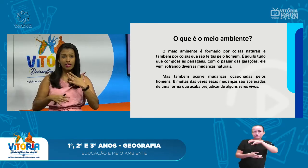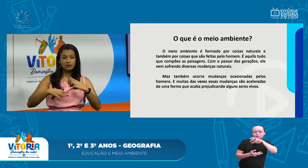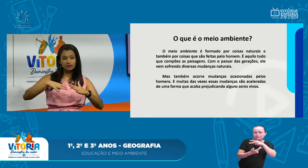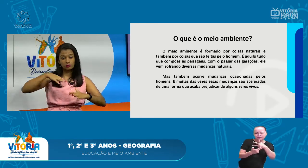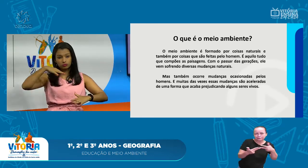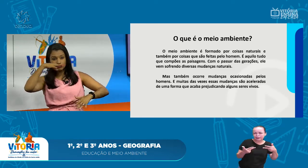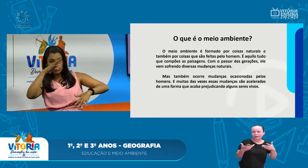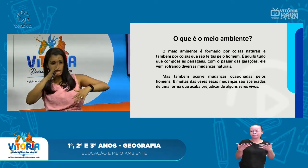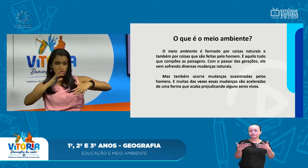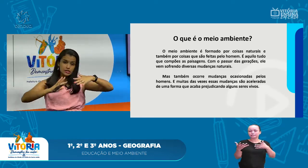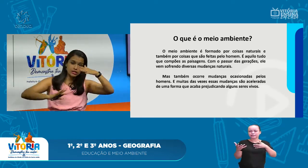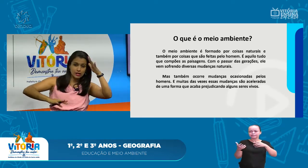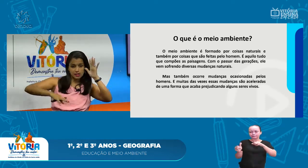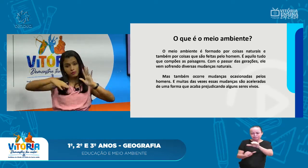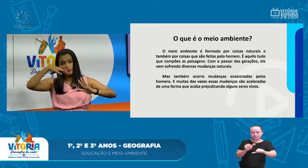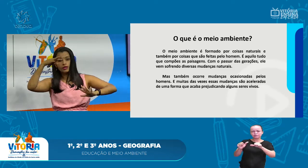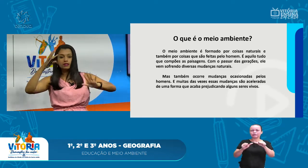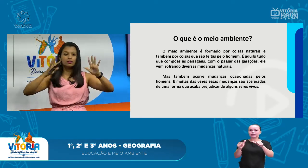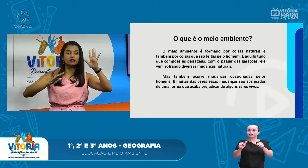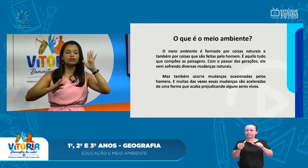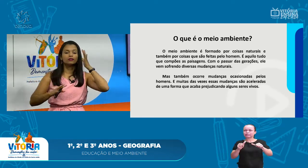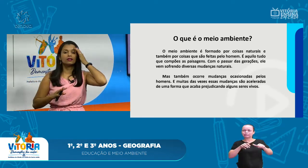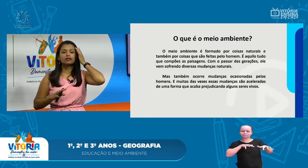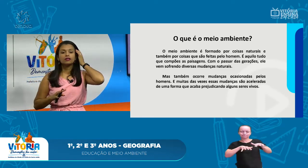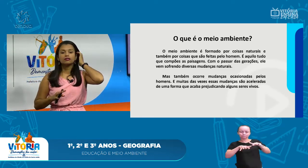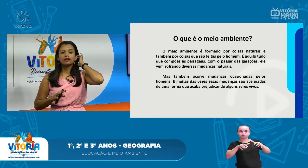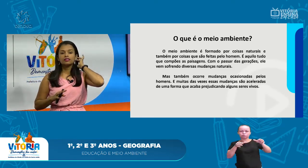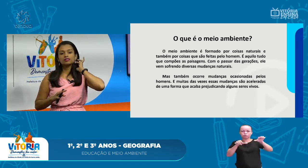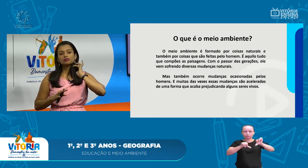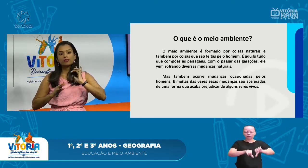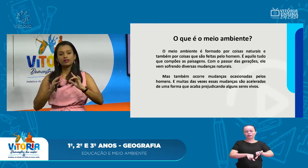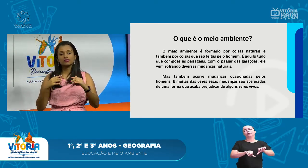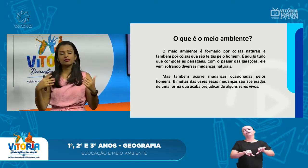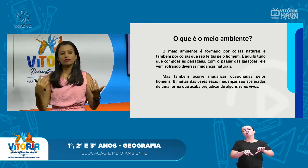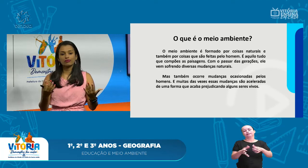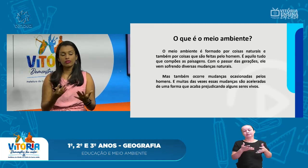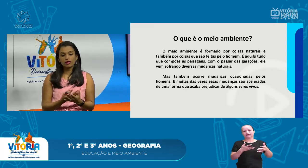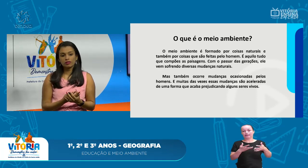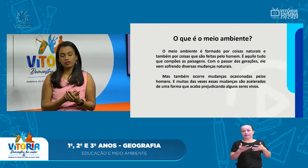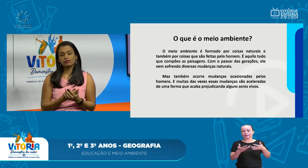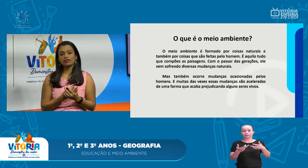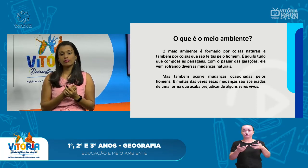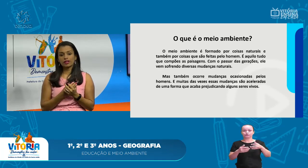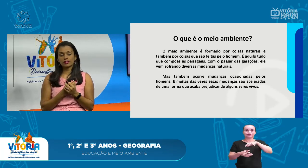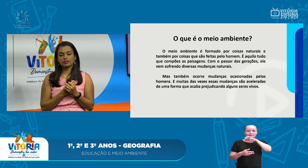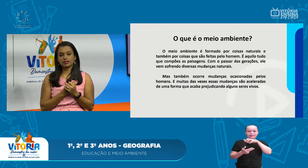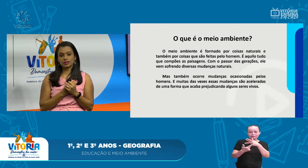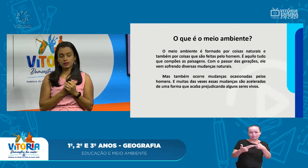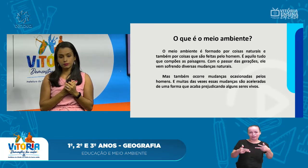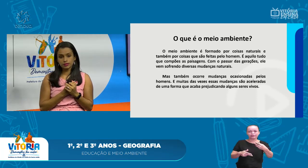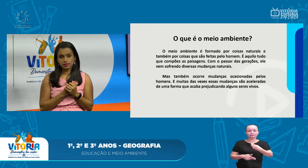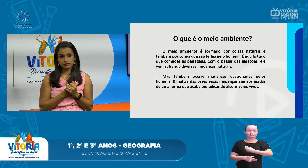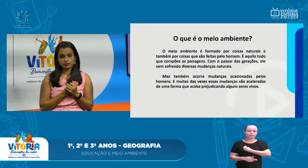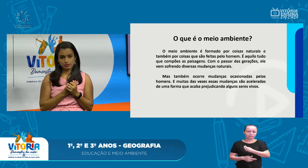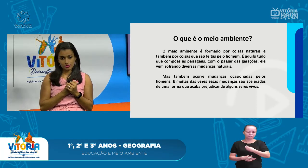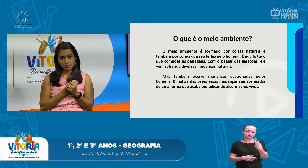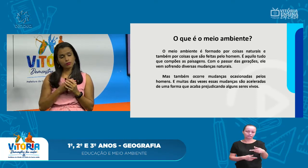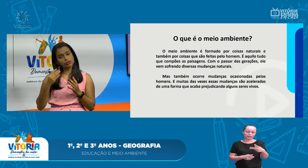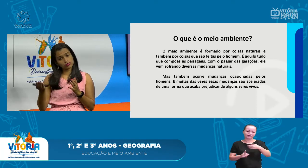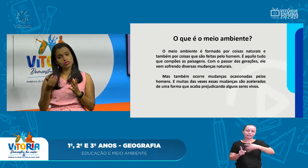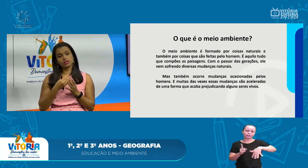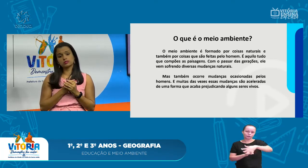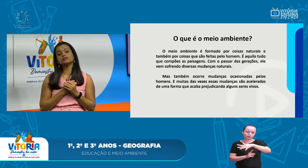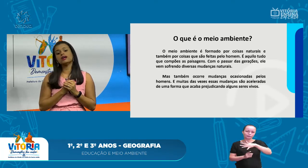que acaba tendo um desequilíbrio aí, né, das espécies que vivem ali naquele ambiente, tá